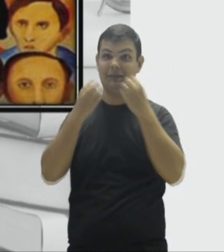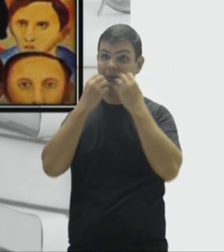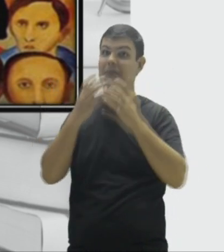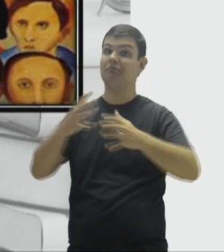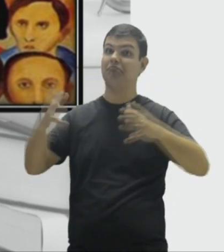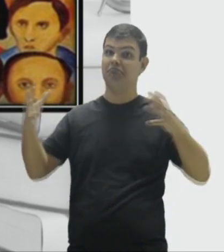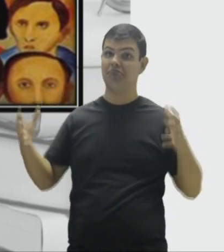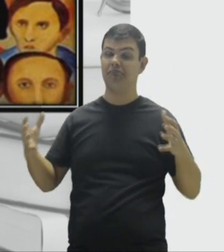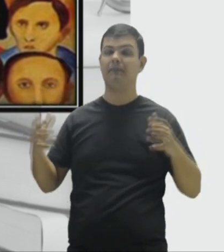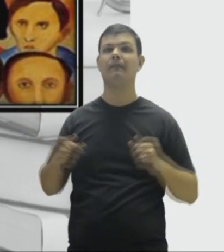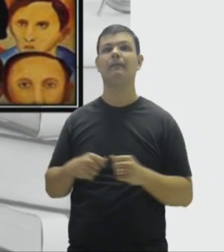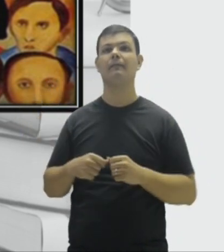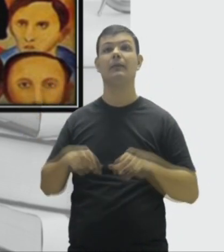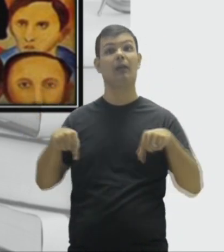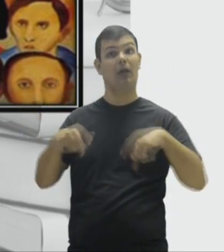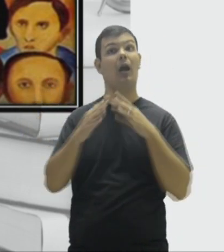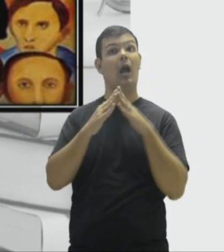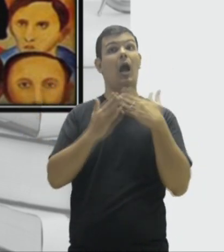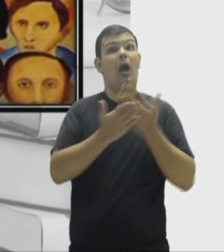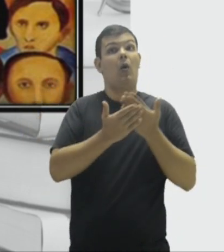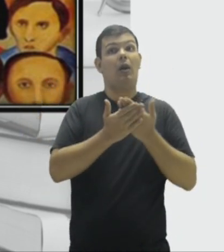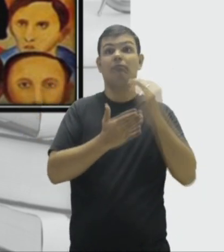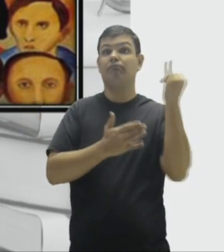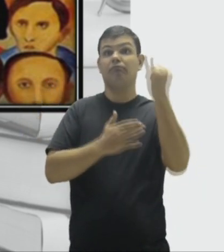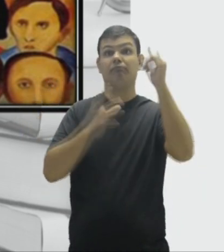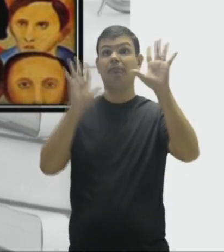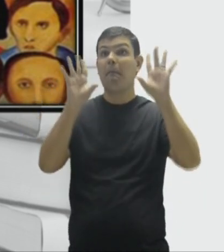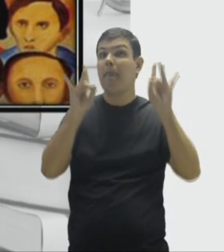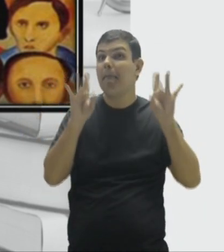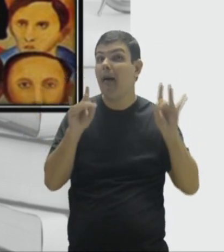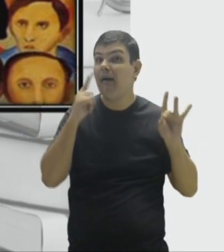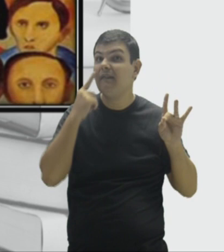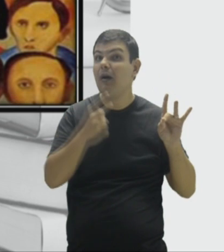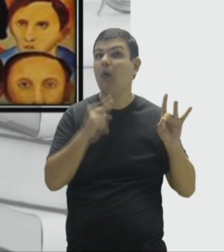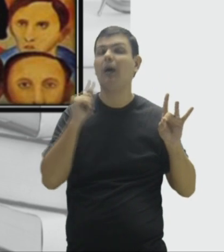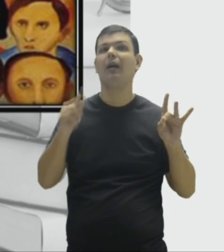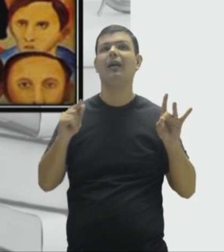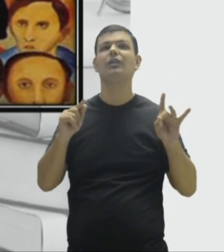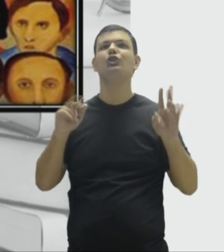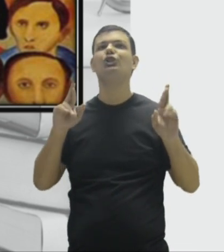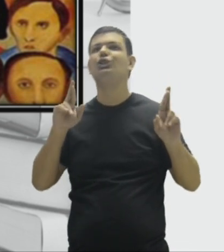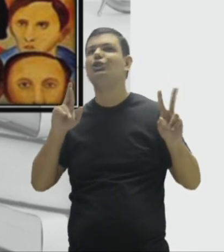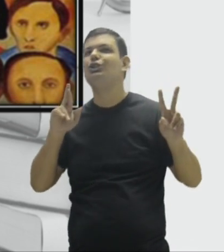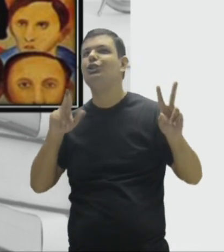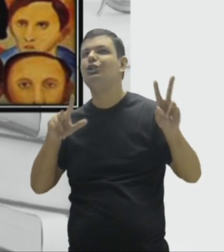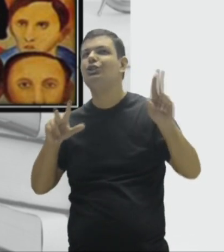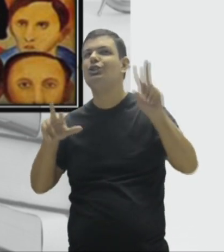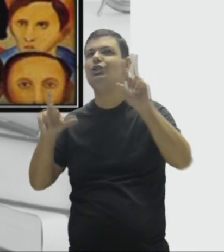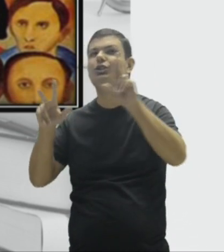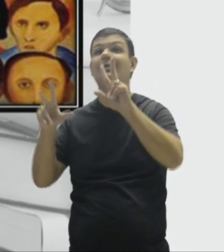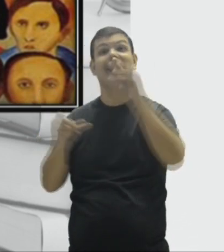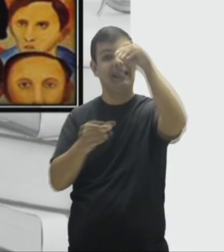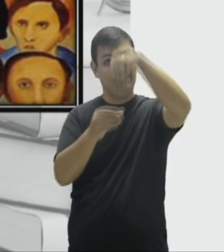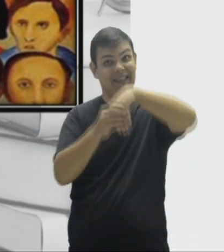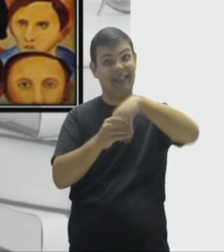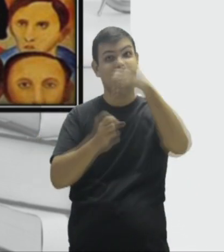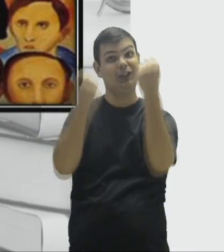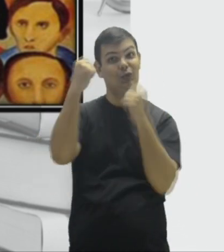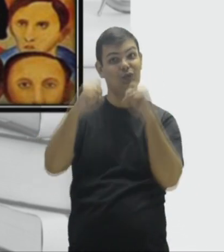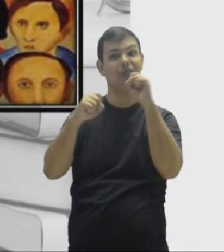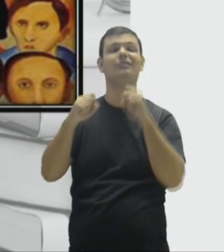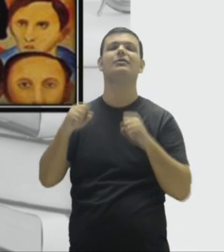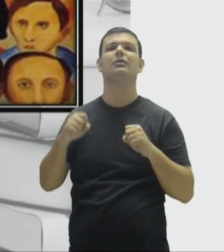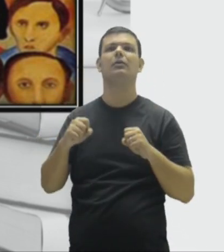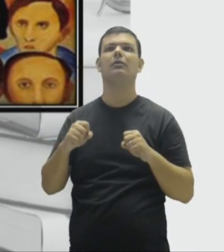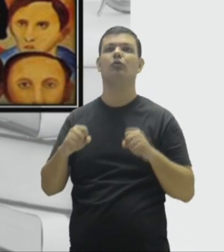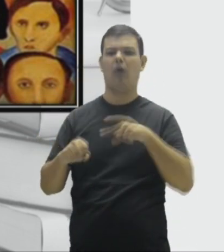nossa aula, o detalhe importante é a diferença de trabalhadores que existem nas indústrias. Ou seja, não somos